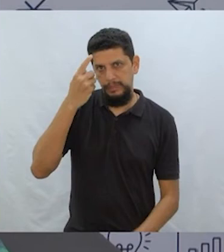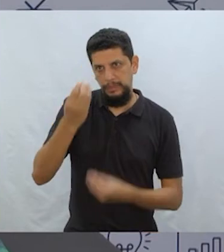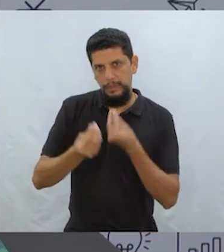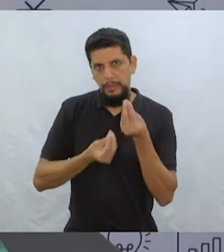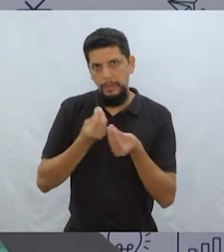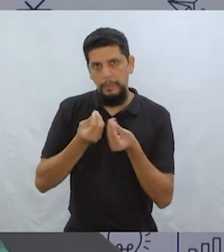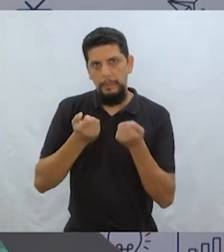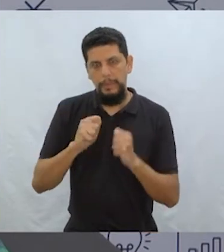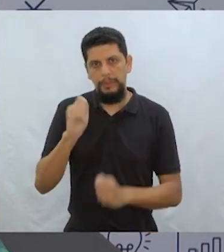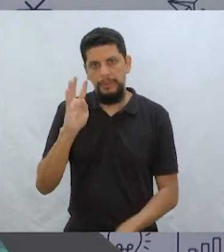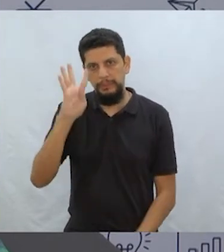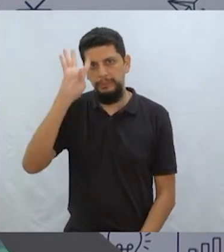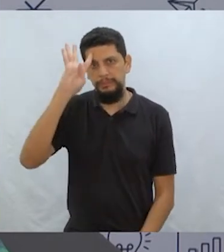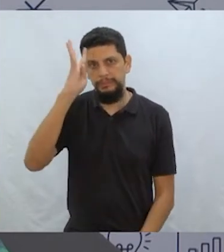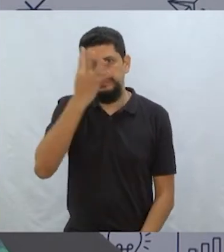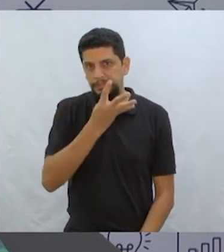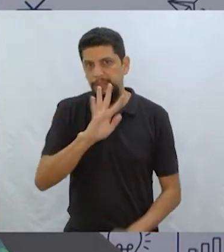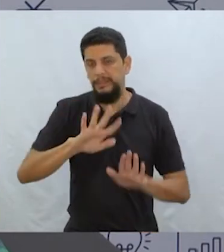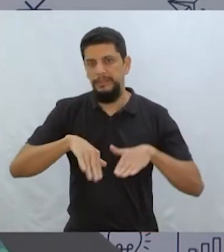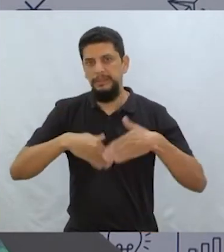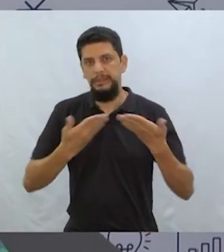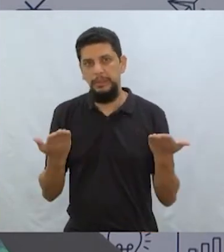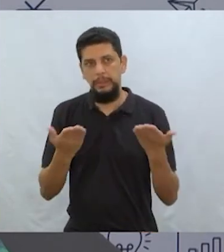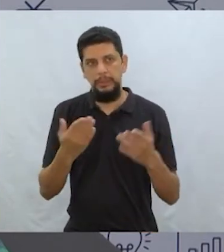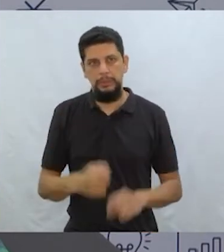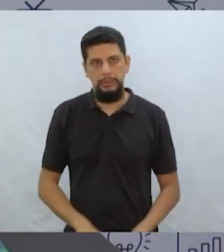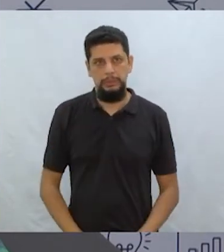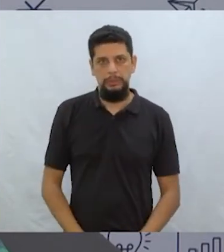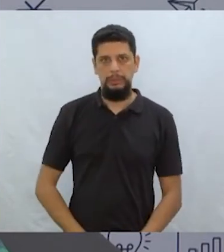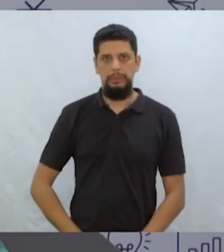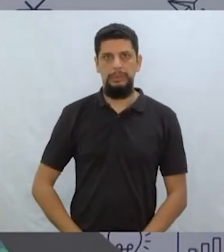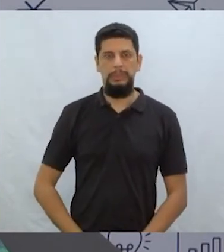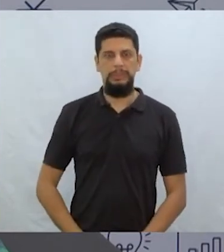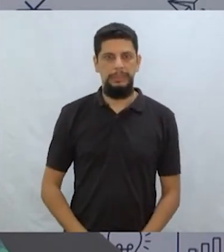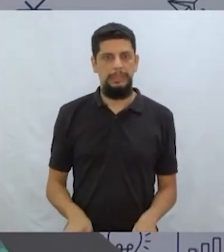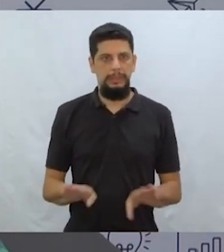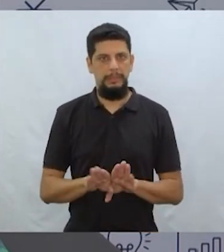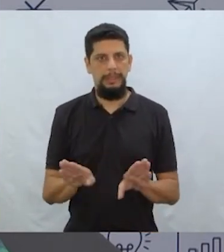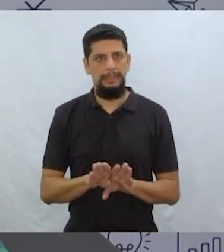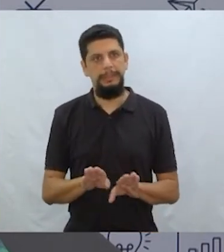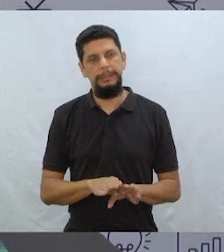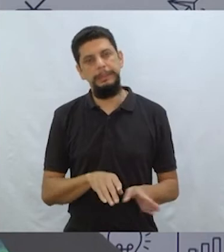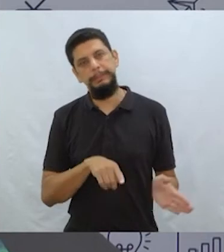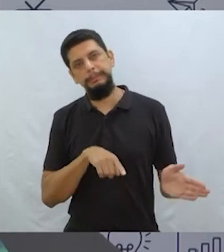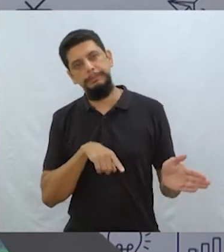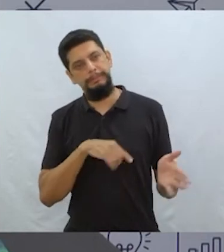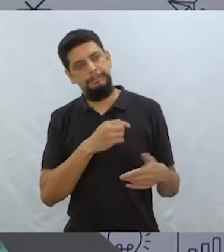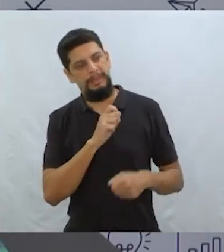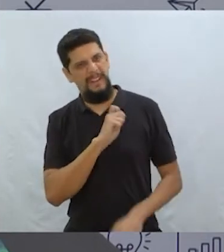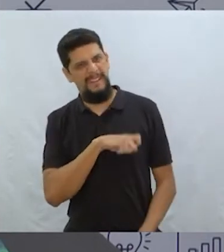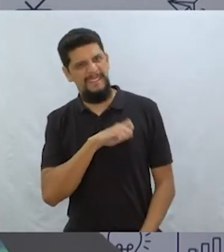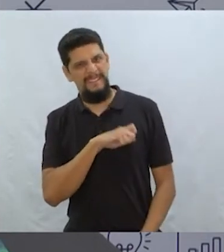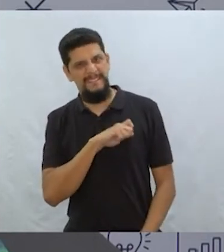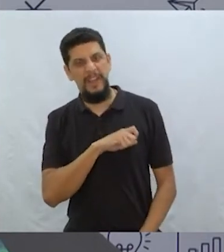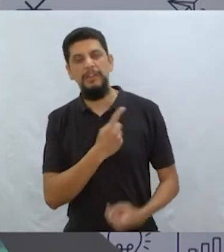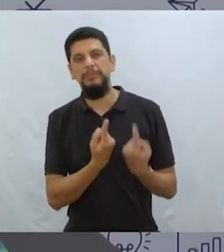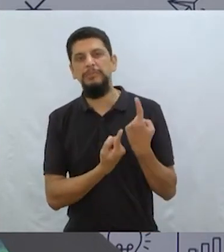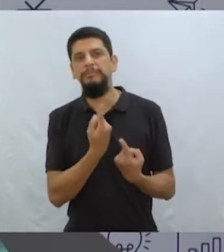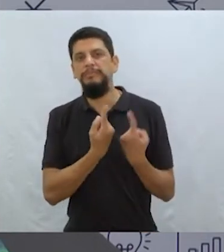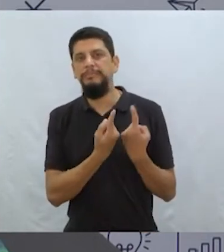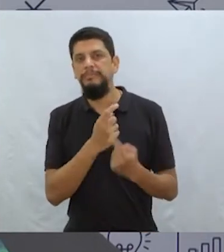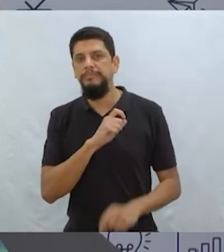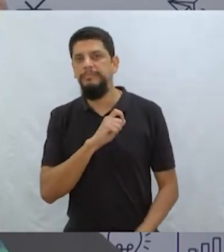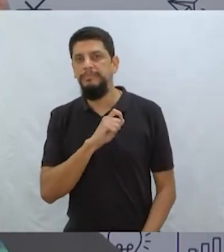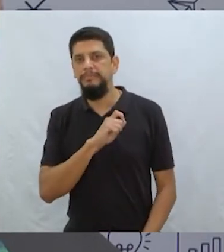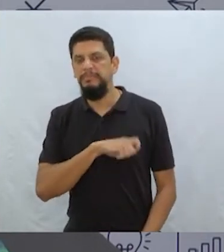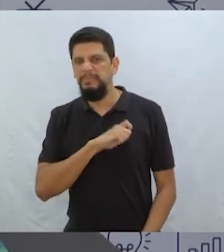como poderia resolver então o bavor meds também fez uma brincadeira e qual